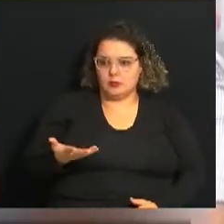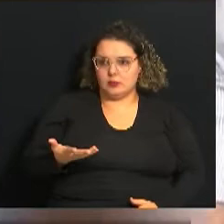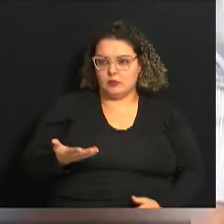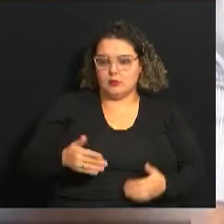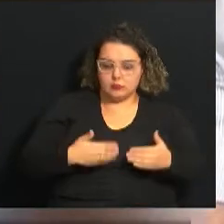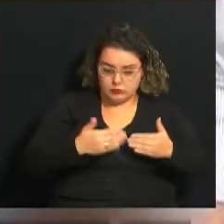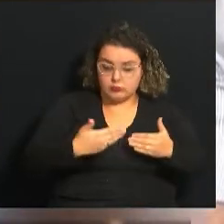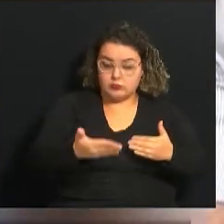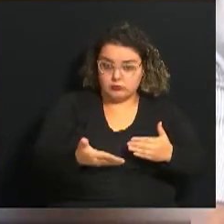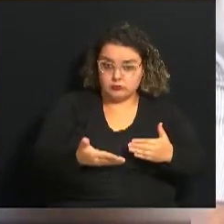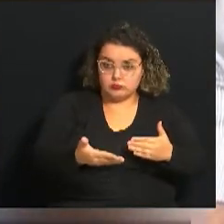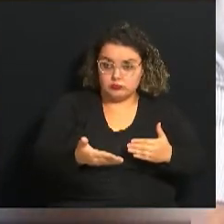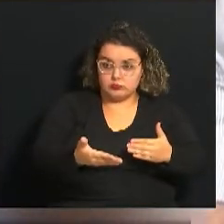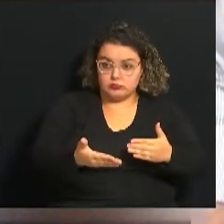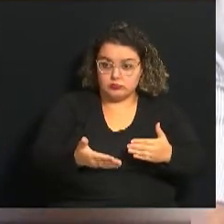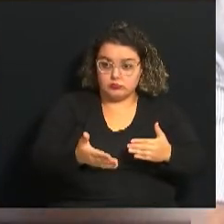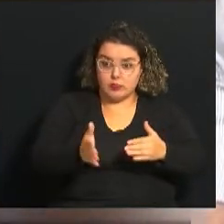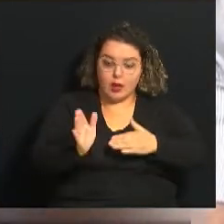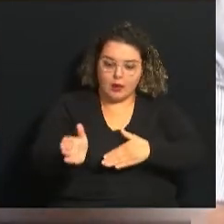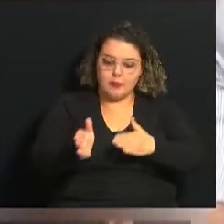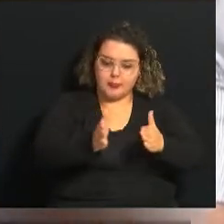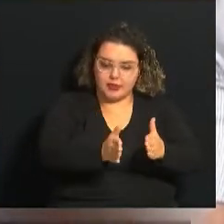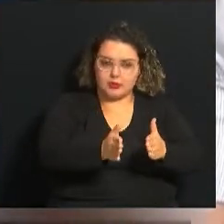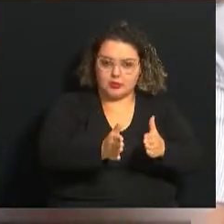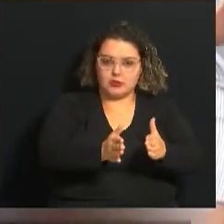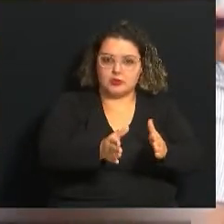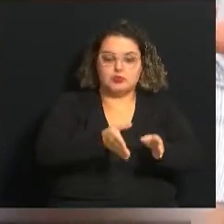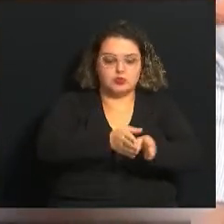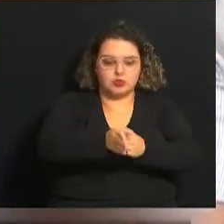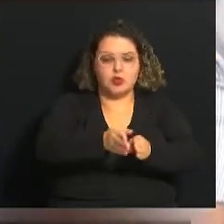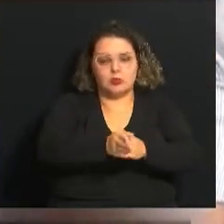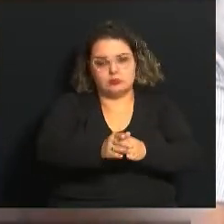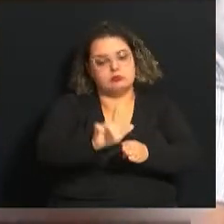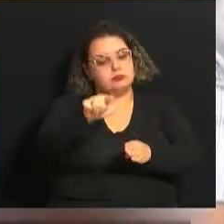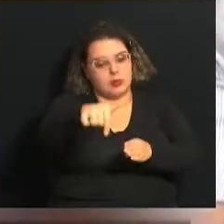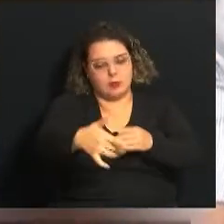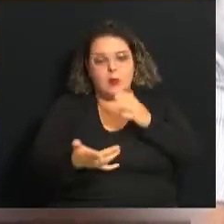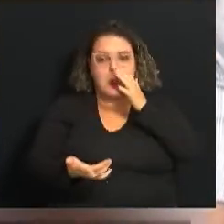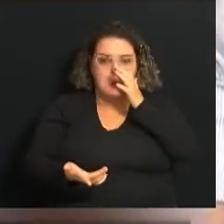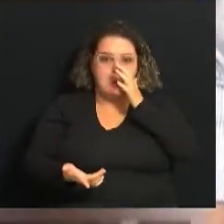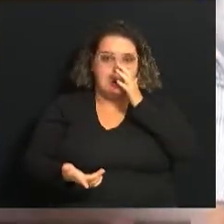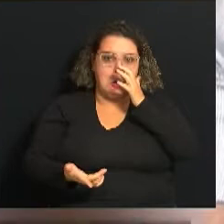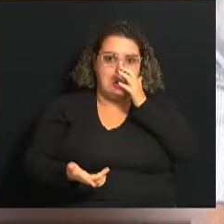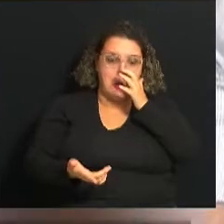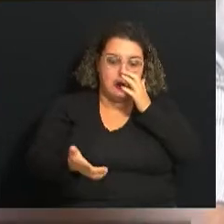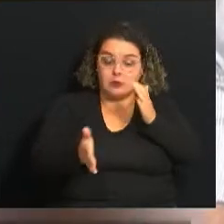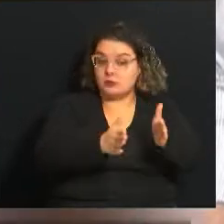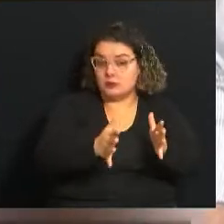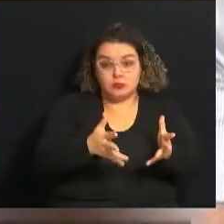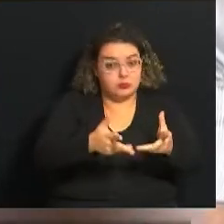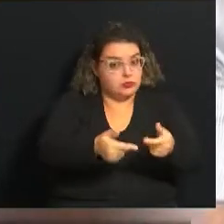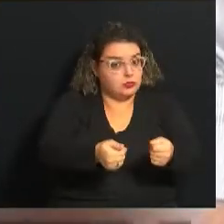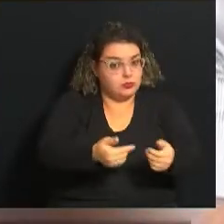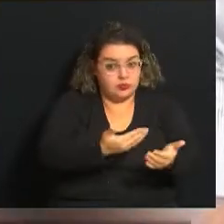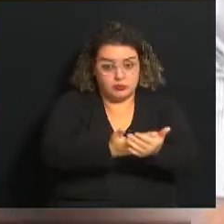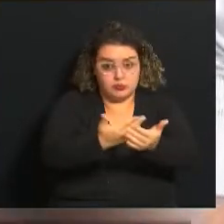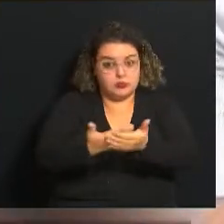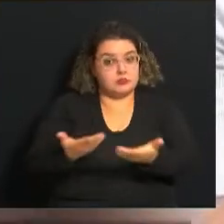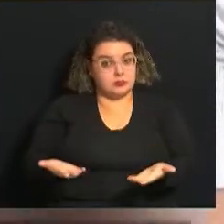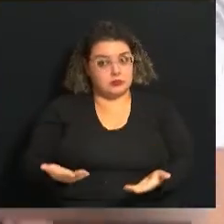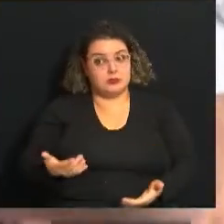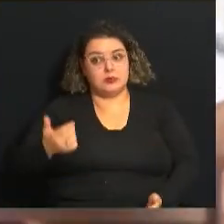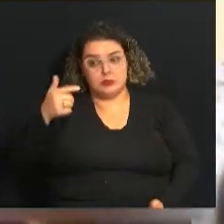por um crivo do Conselho num período adequado, onde tudo isso foi estudado. E aqui,